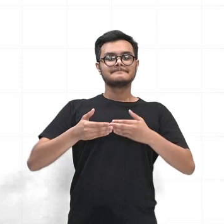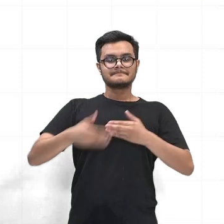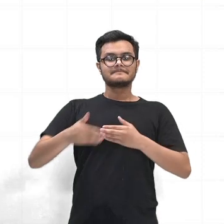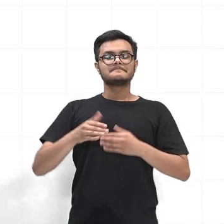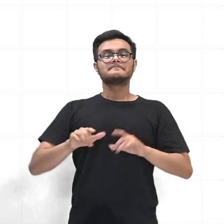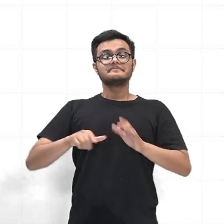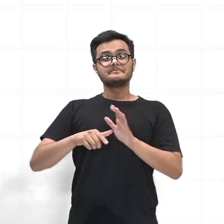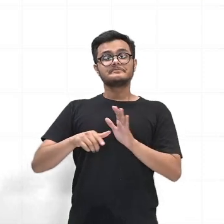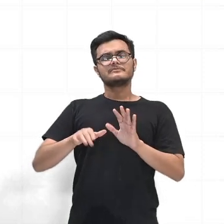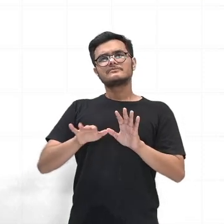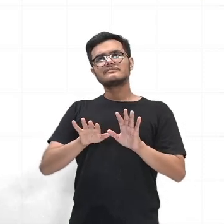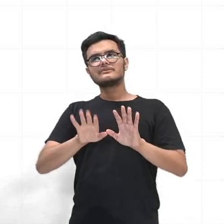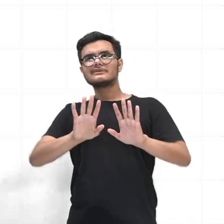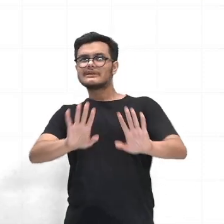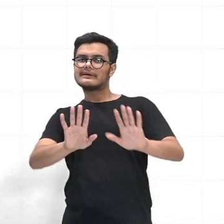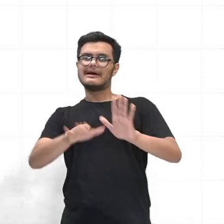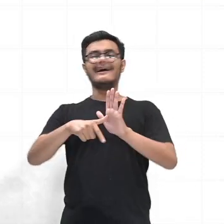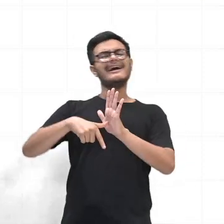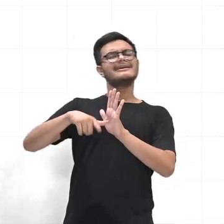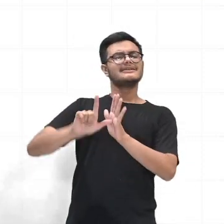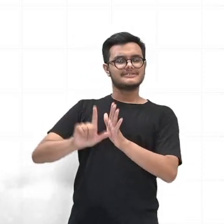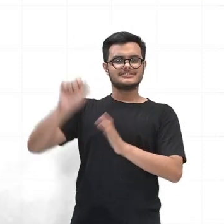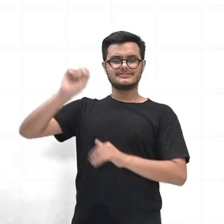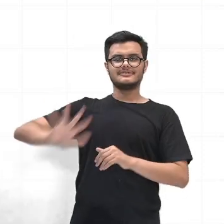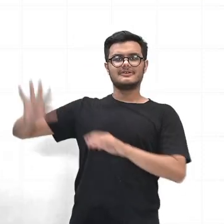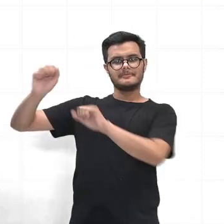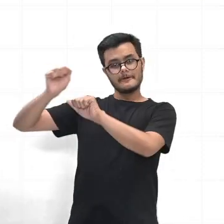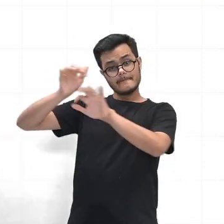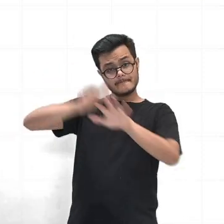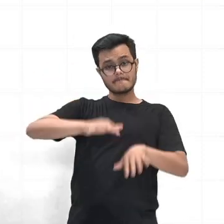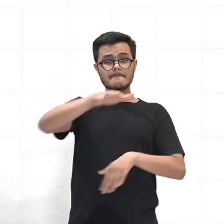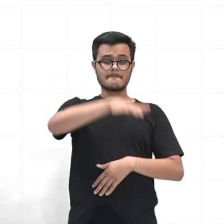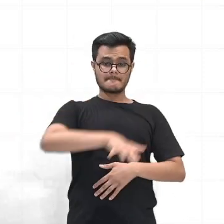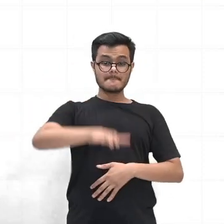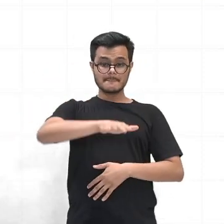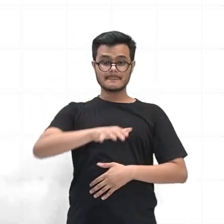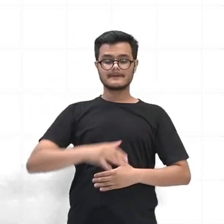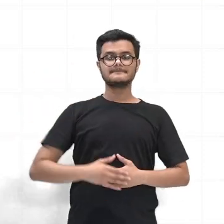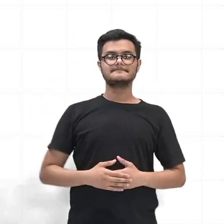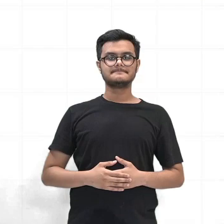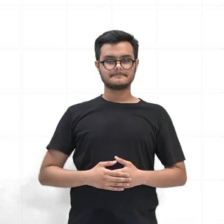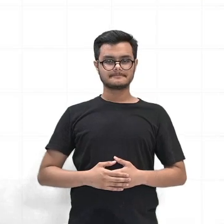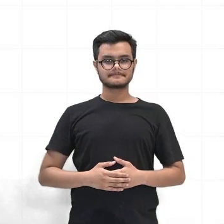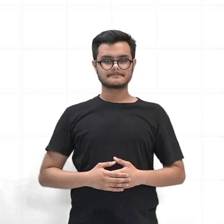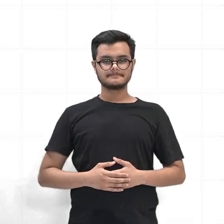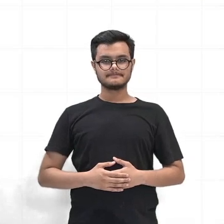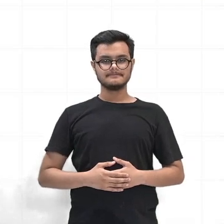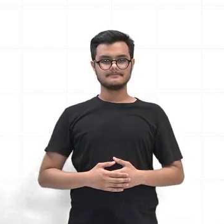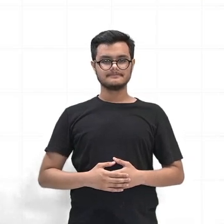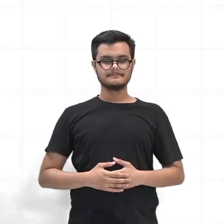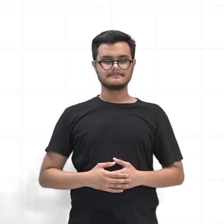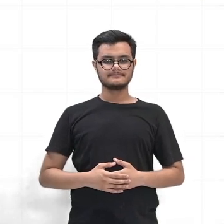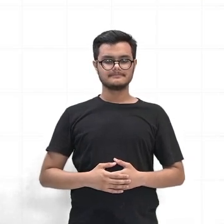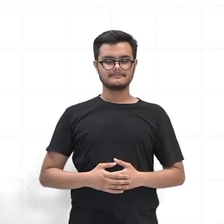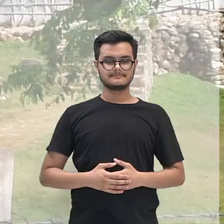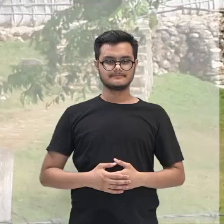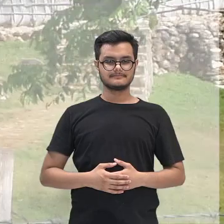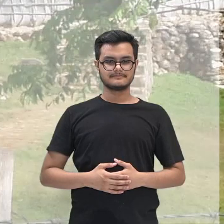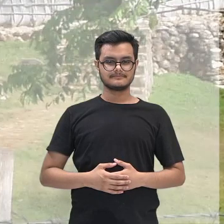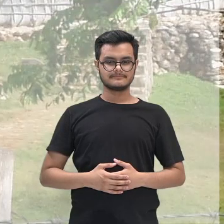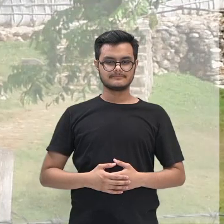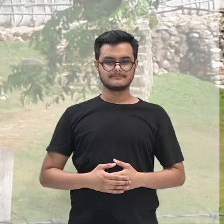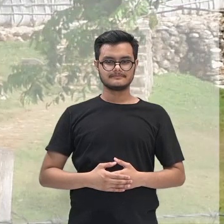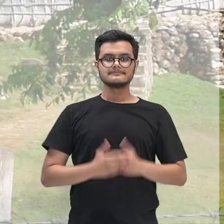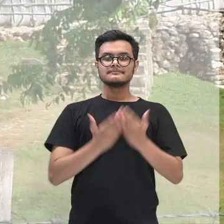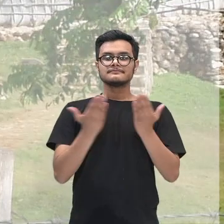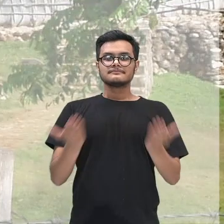da interação aí da chegada dos europeus dentro deste período da Amazônia pré-colonial, tá bom? Continuando, olha